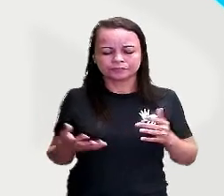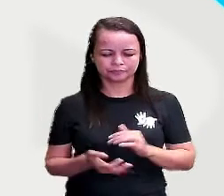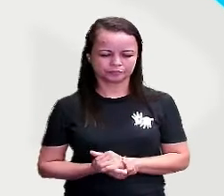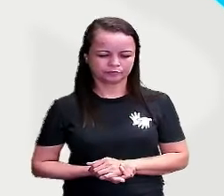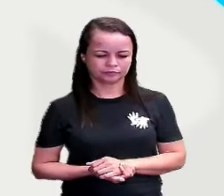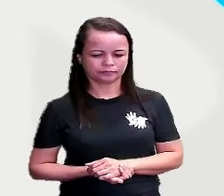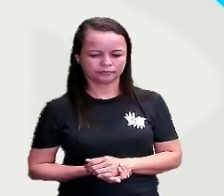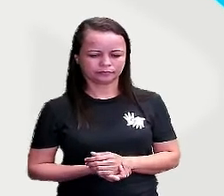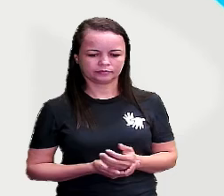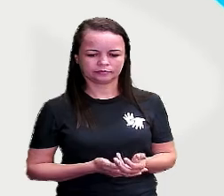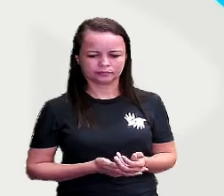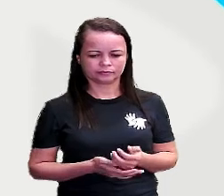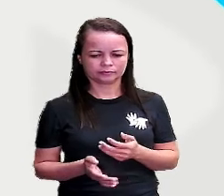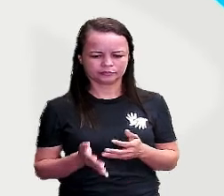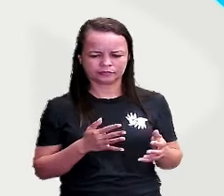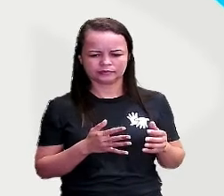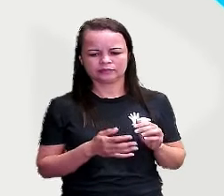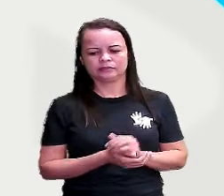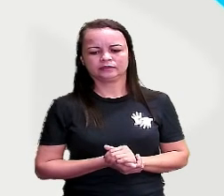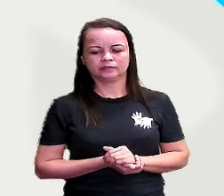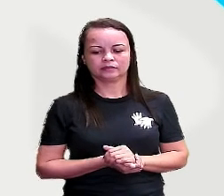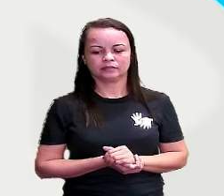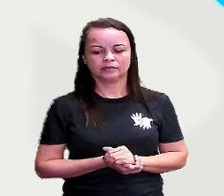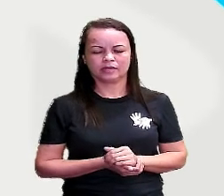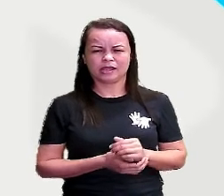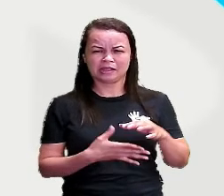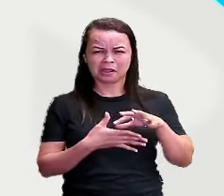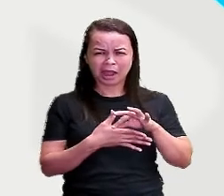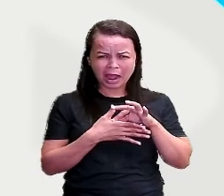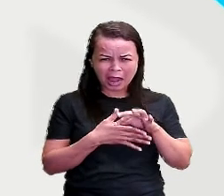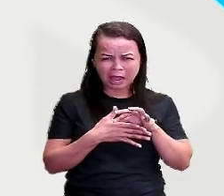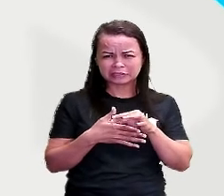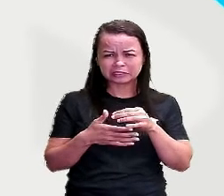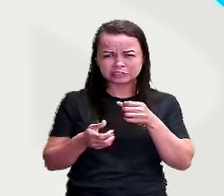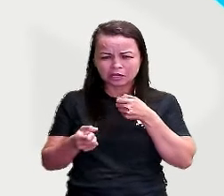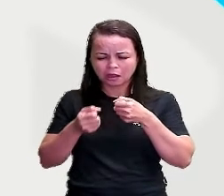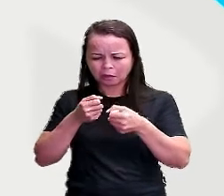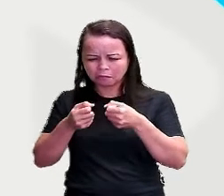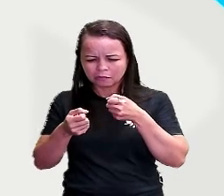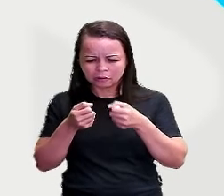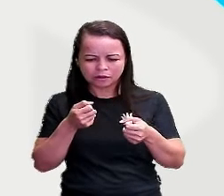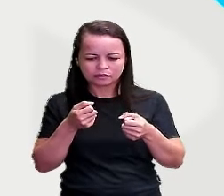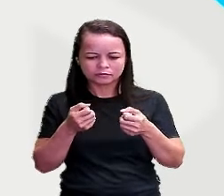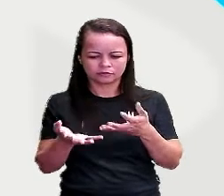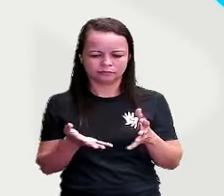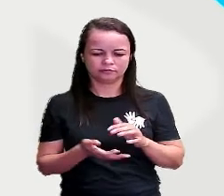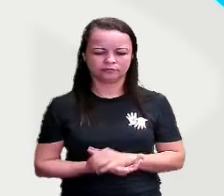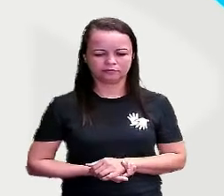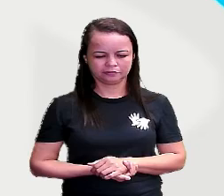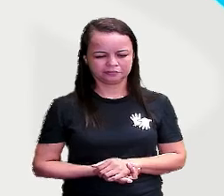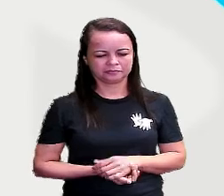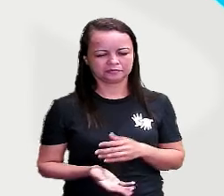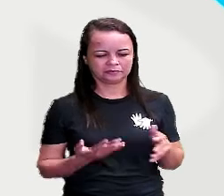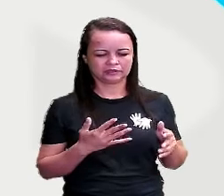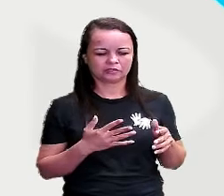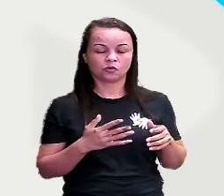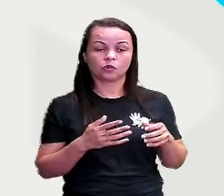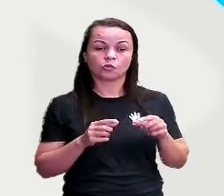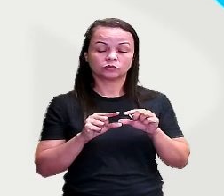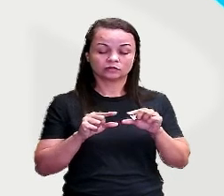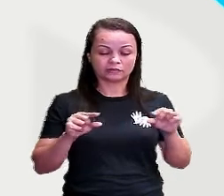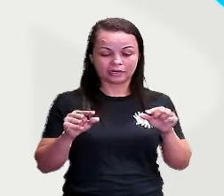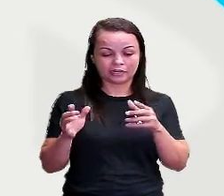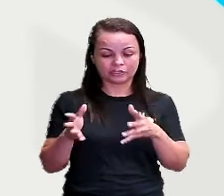de imprensa. É isso que nós somos. Então, o trecho abaixo, que tem uma palavra com ideia de adição, é: